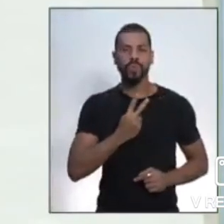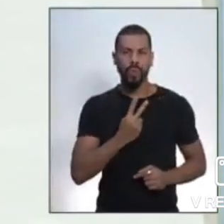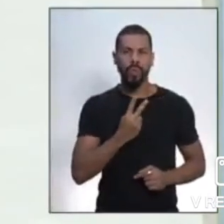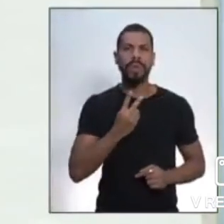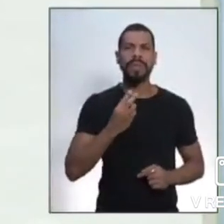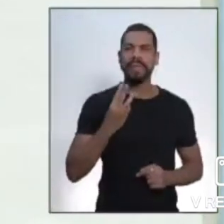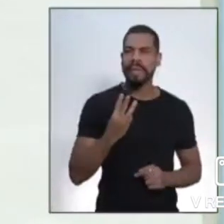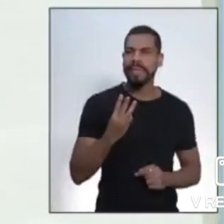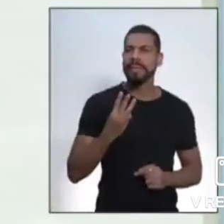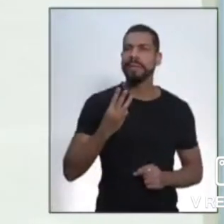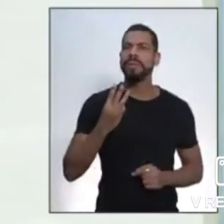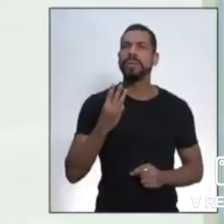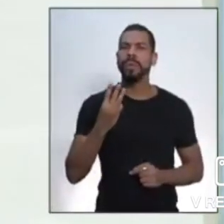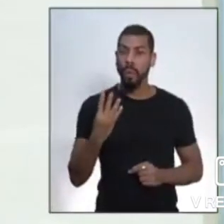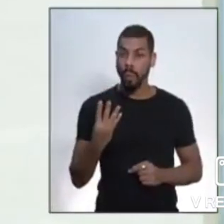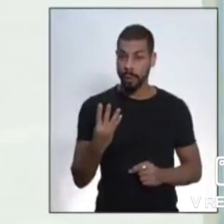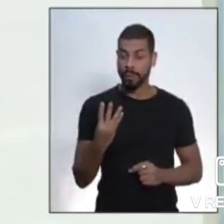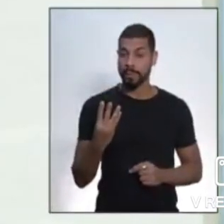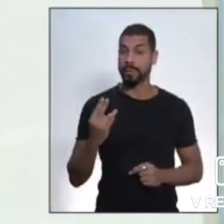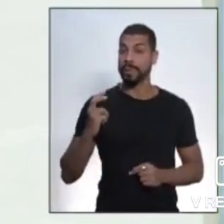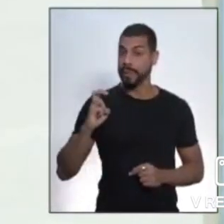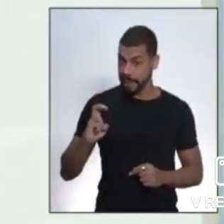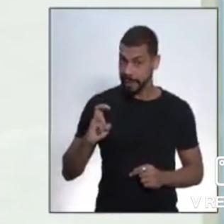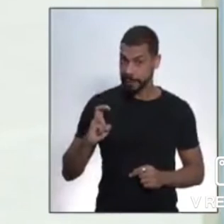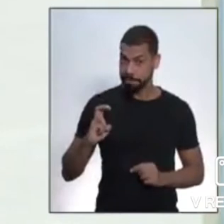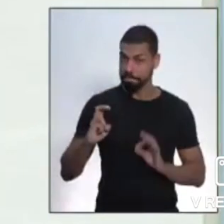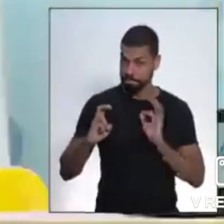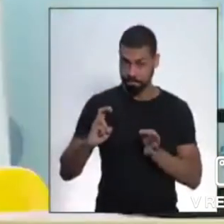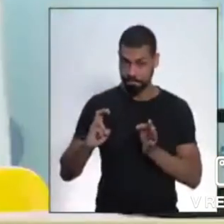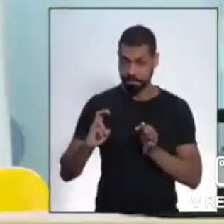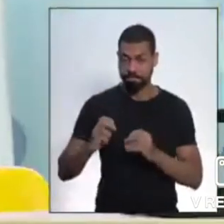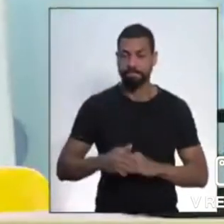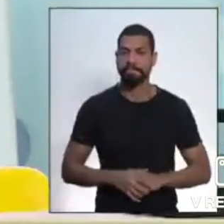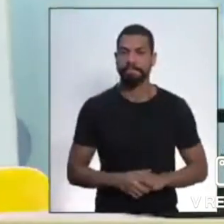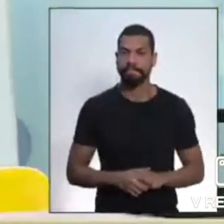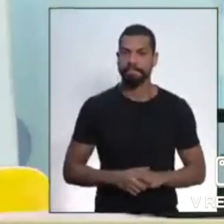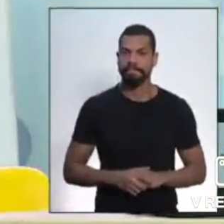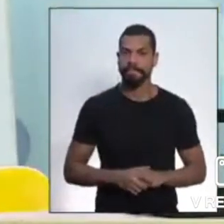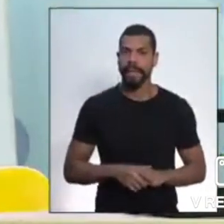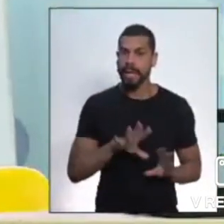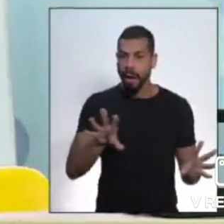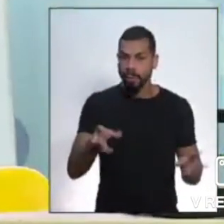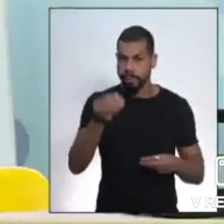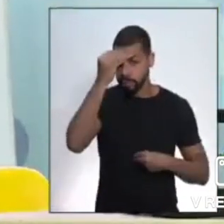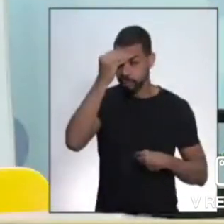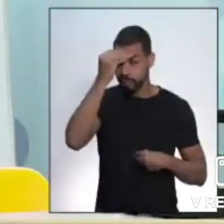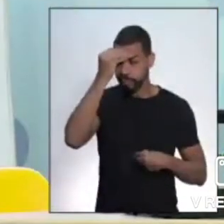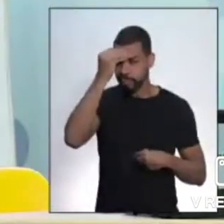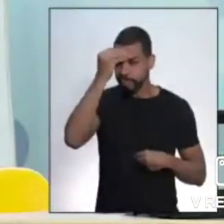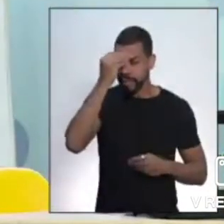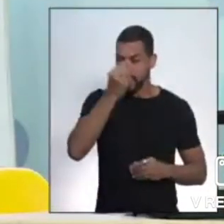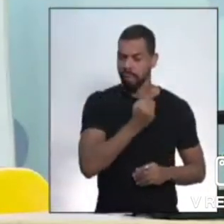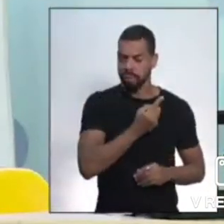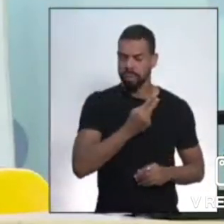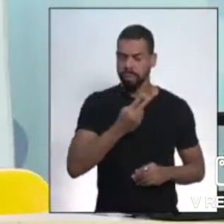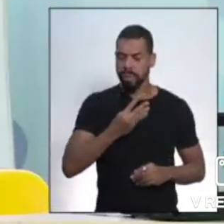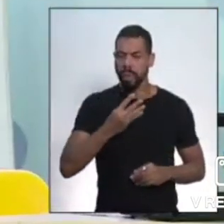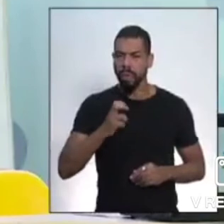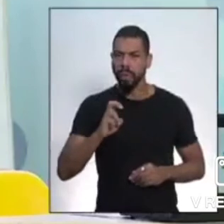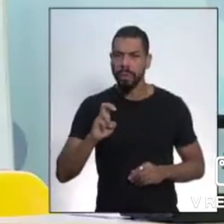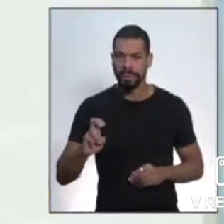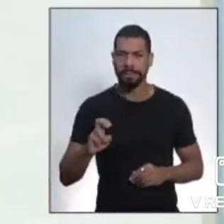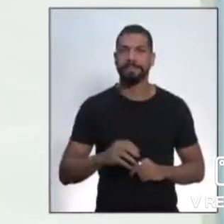2, 3, 4, 5. Essa é a minha sequência mental, digamos assim.